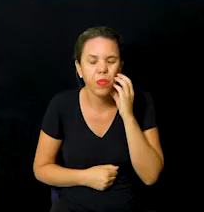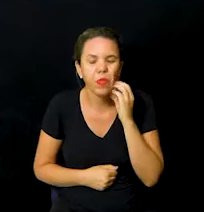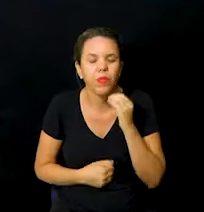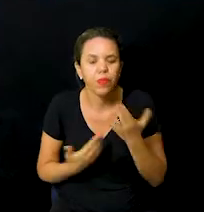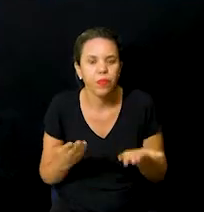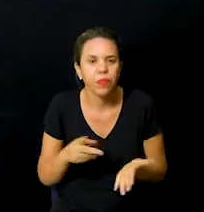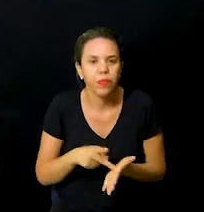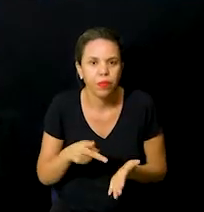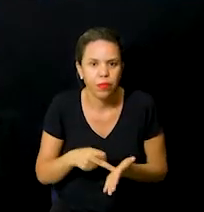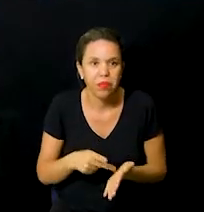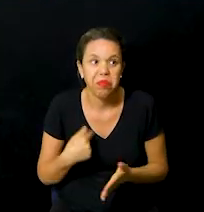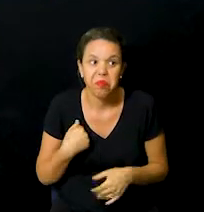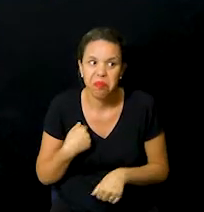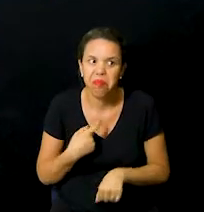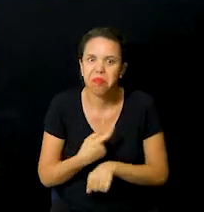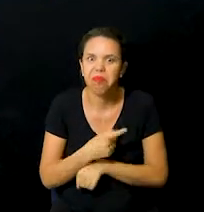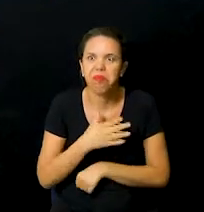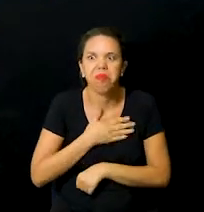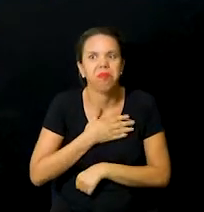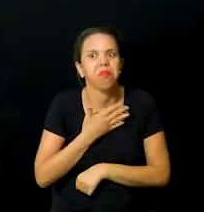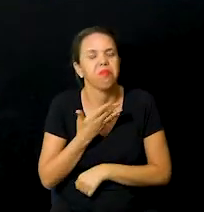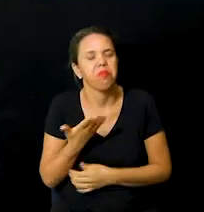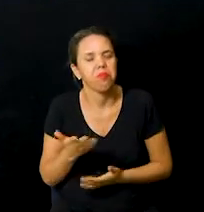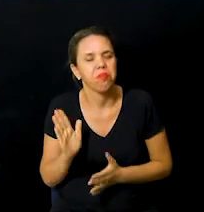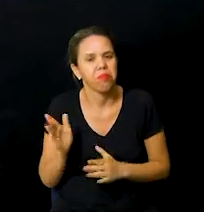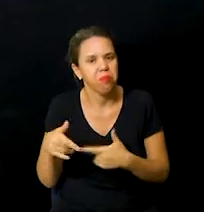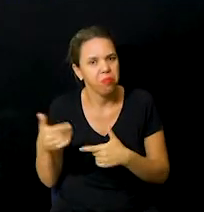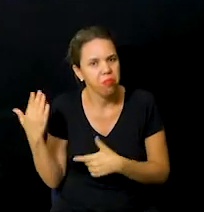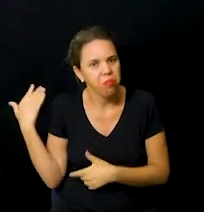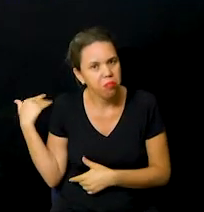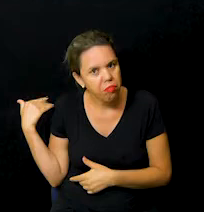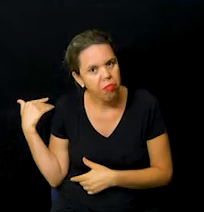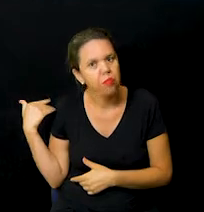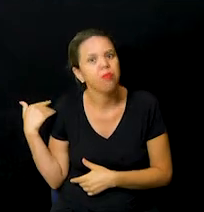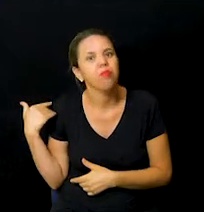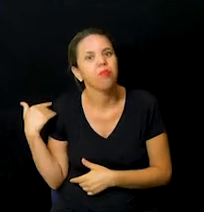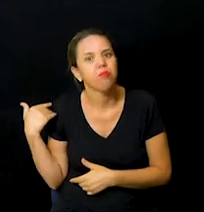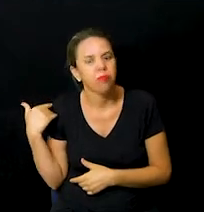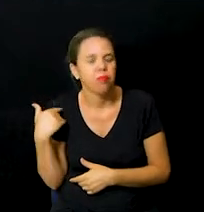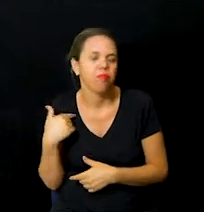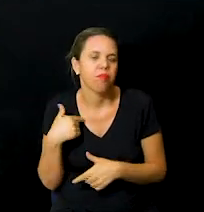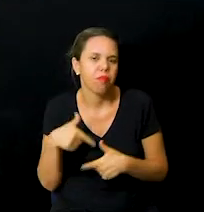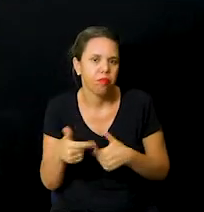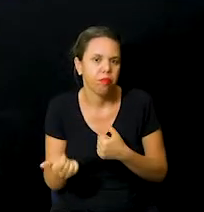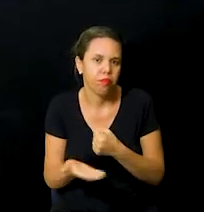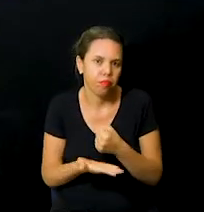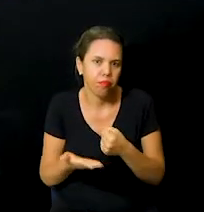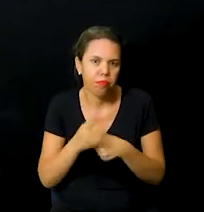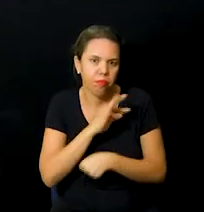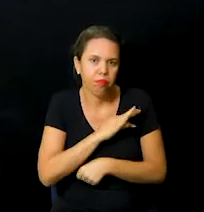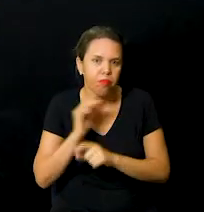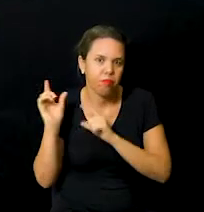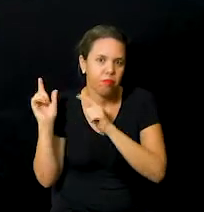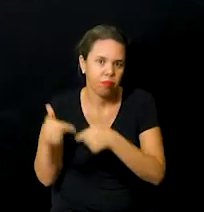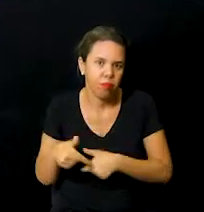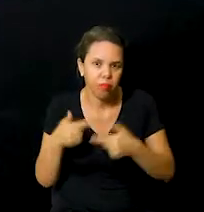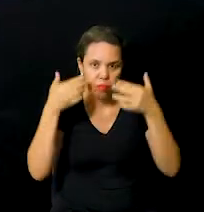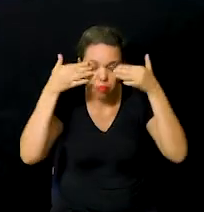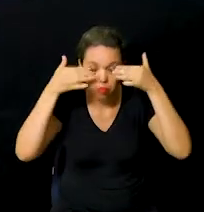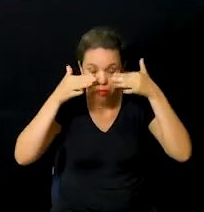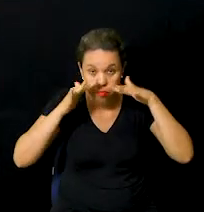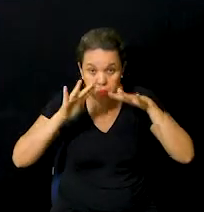Olha, na verdade, eu também fui pega de surpresa, né? Eu já trabalhava como extensionista de cílios com a técnica